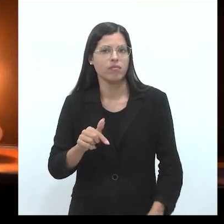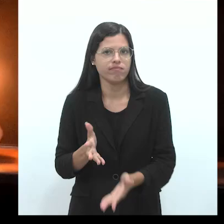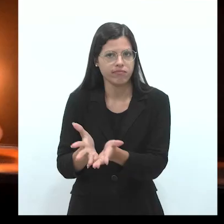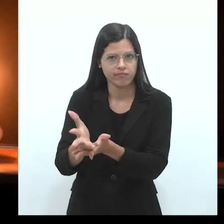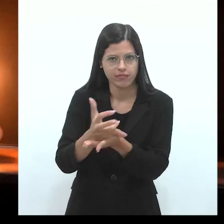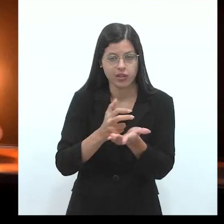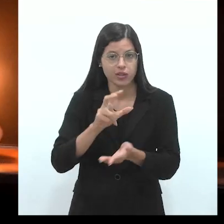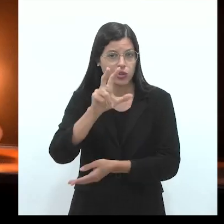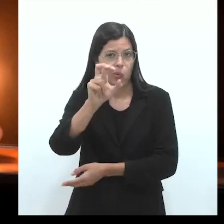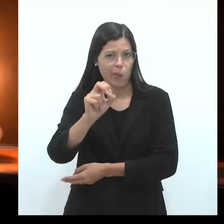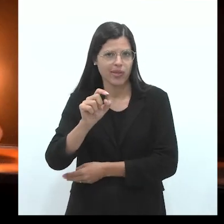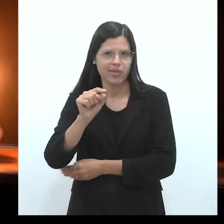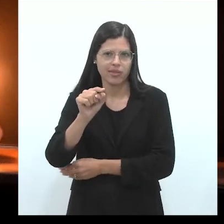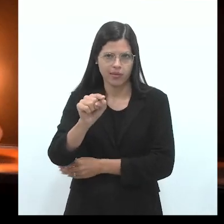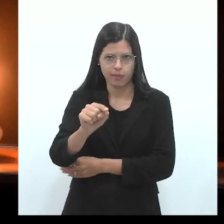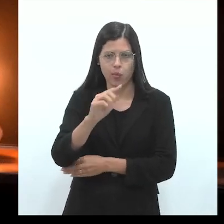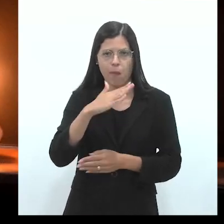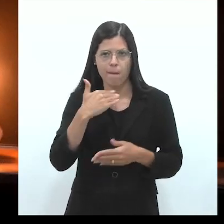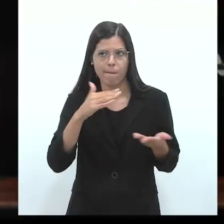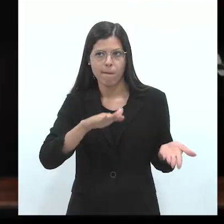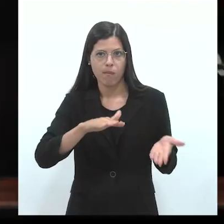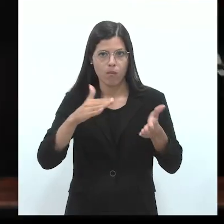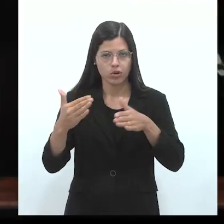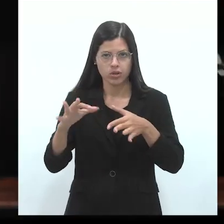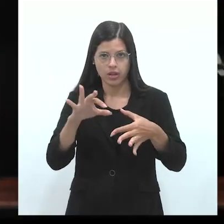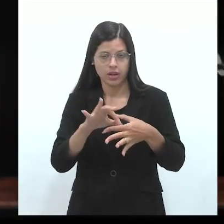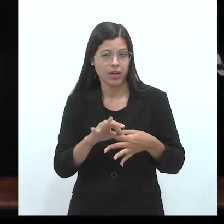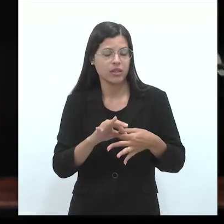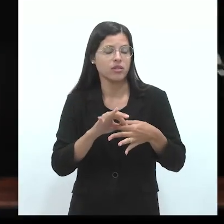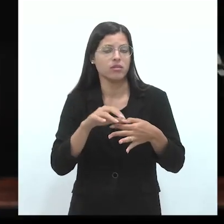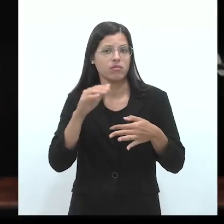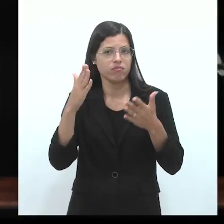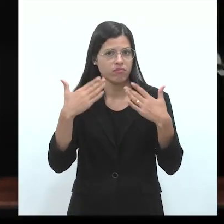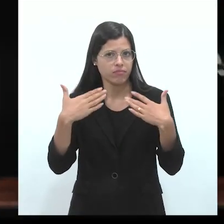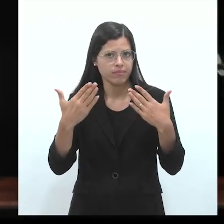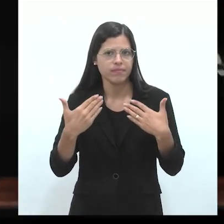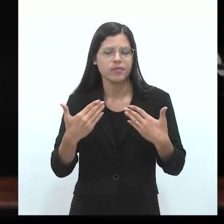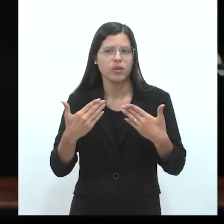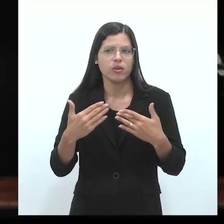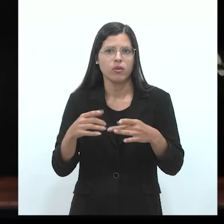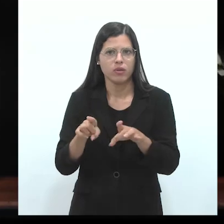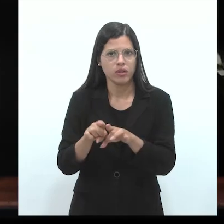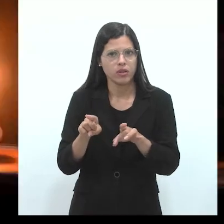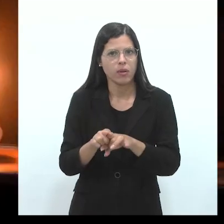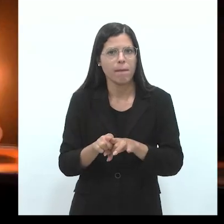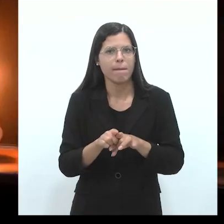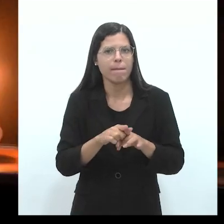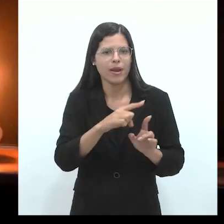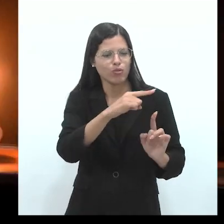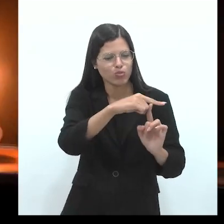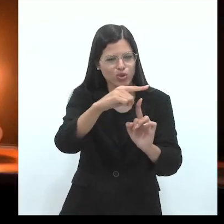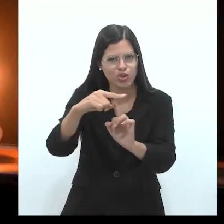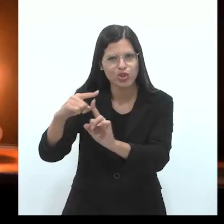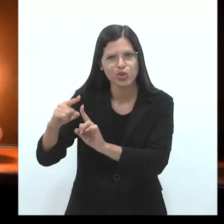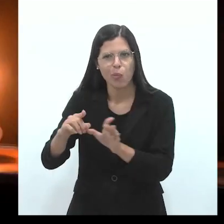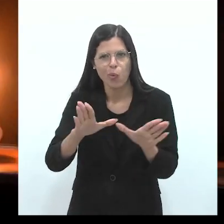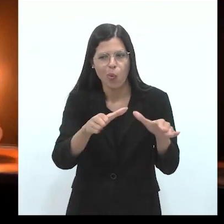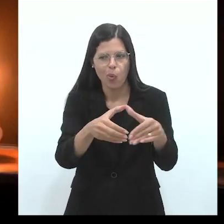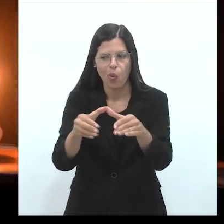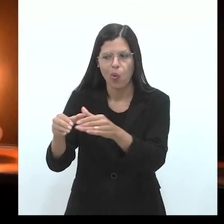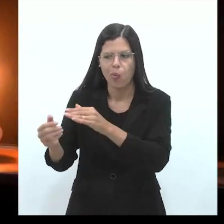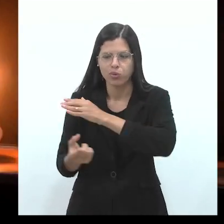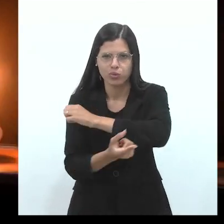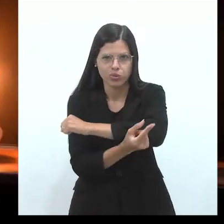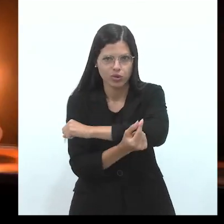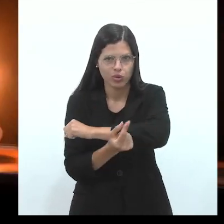em torno de 50 mil mortes relacionadas ao calor, e olhando também para diferentes perfis socioeconômicos e demográficos da